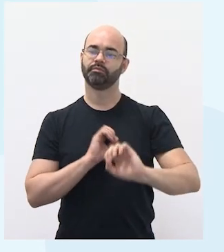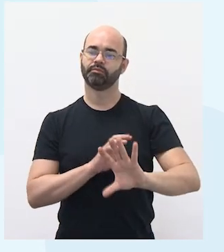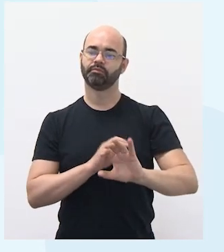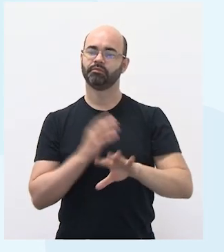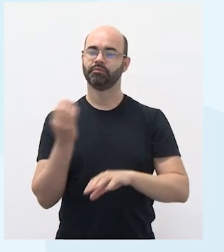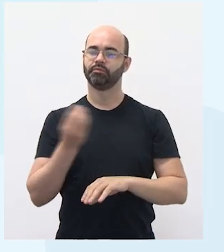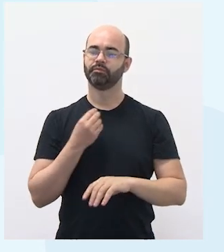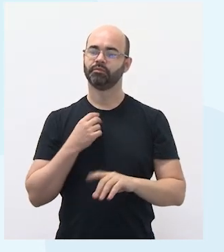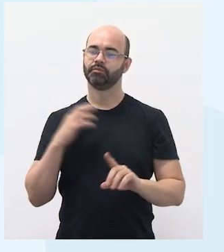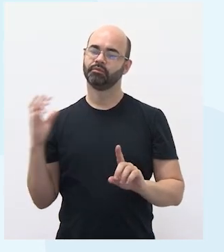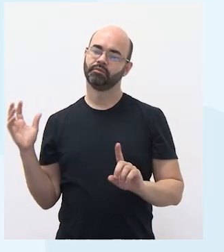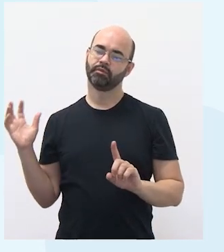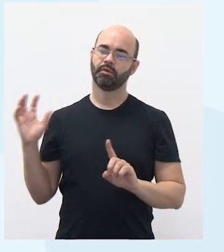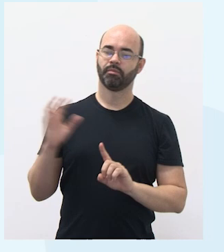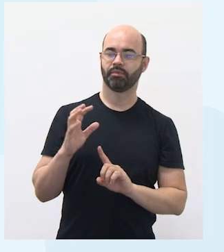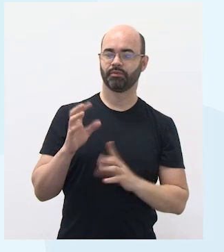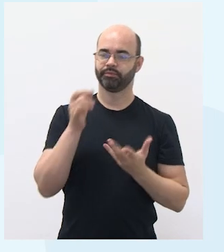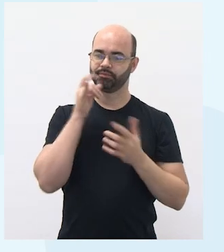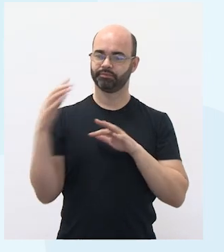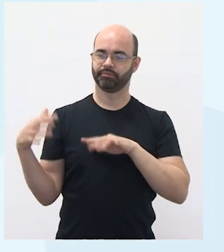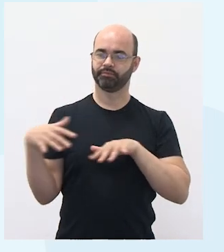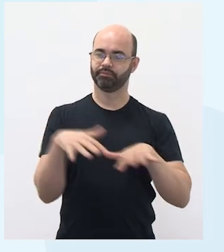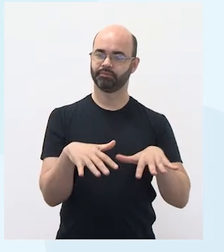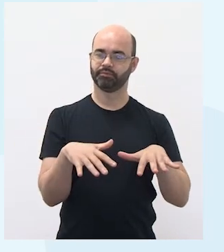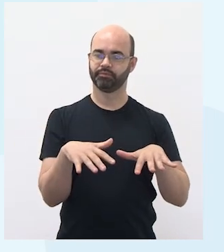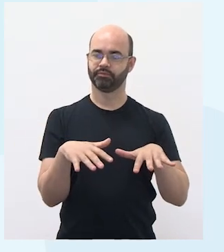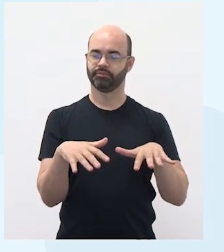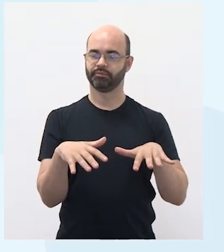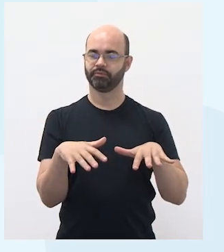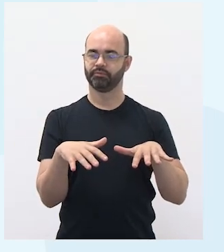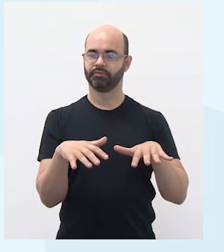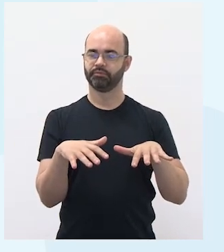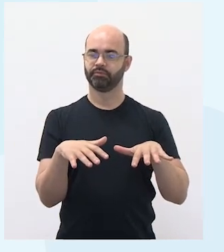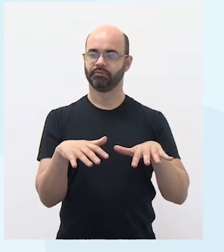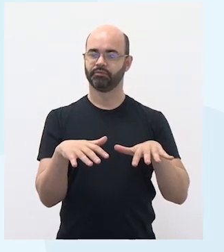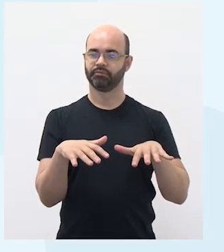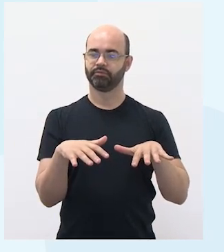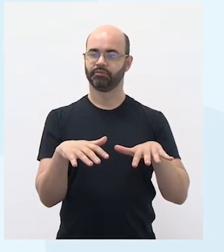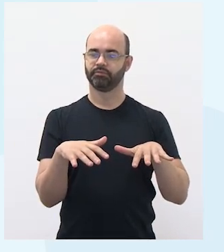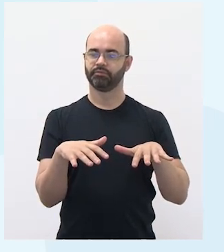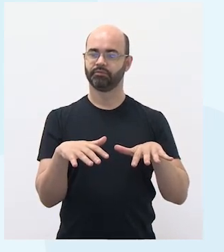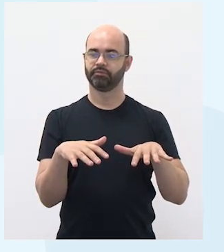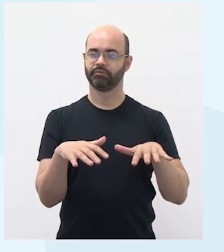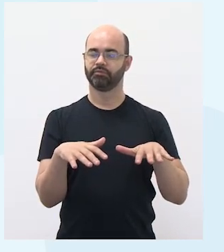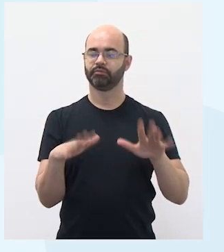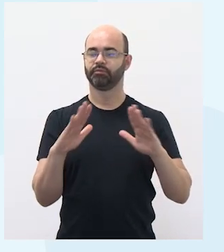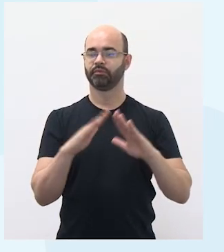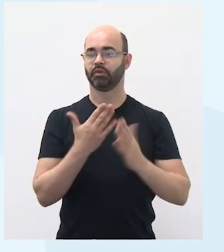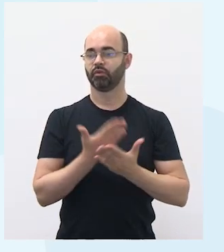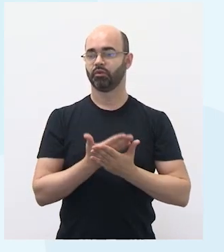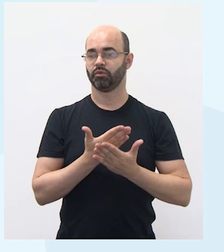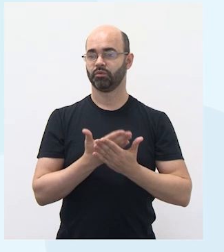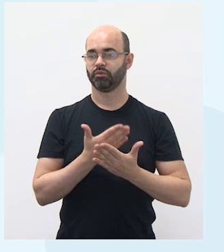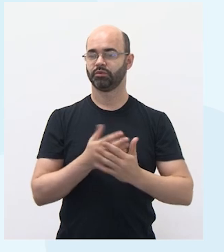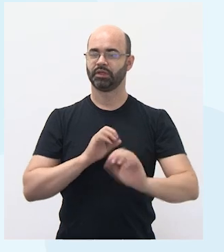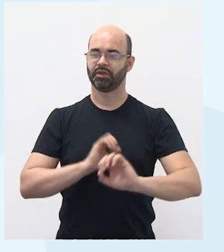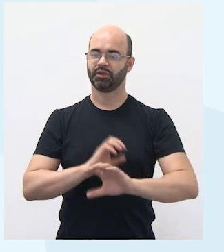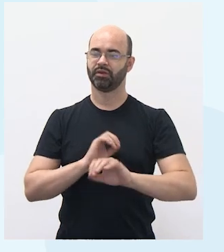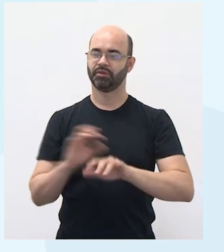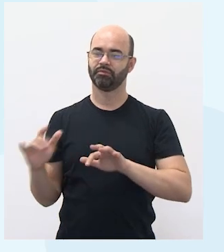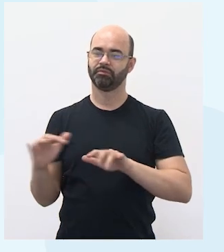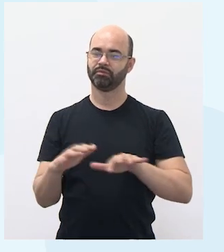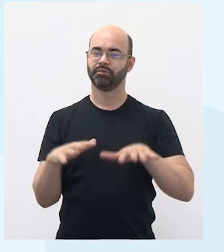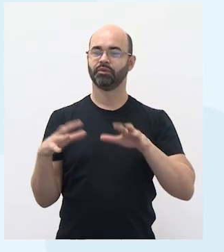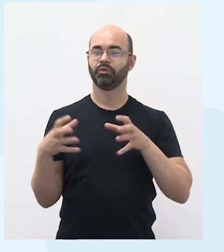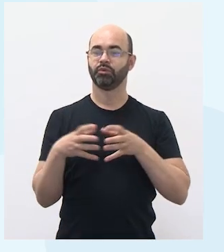demandas, né, de acesso, permanência e conclusão na vida escolar, na educação, de grupos